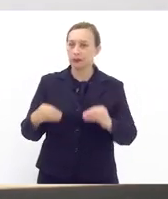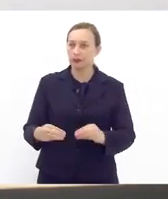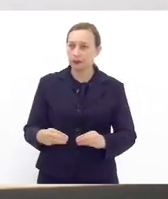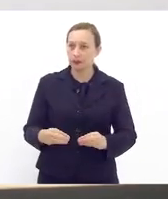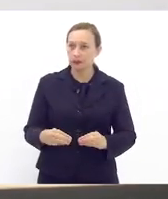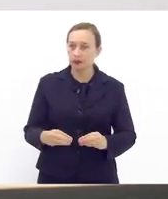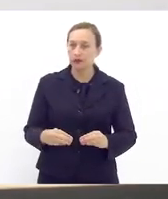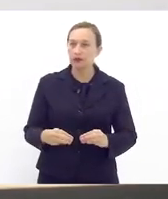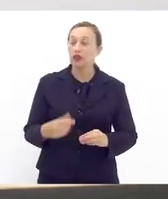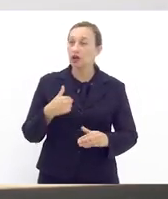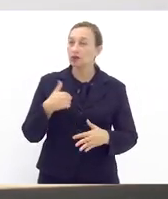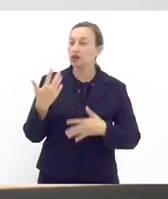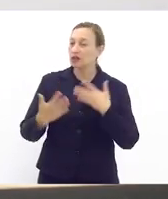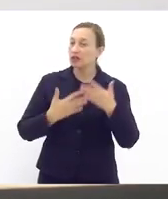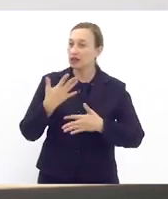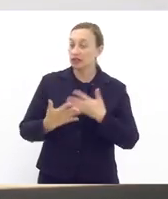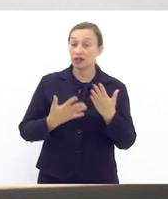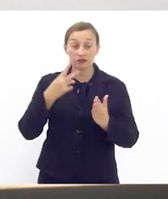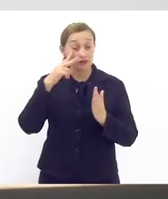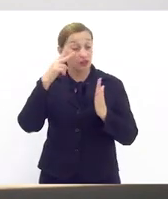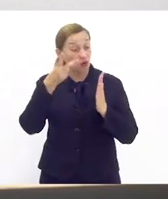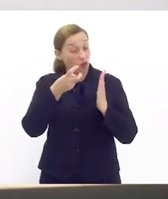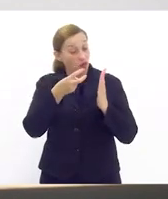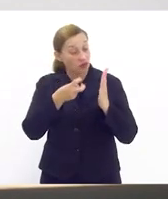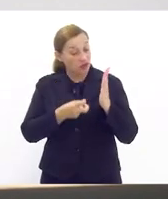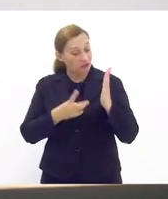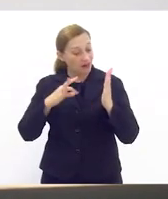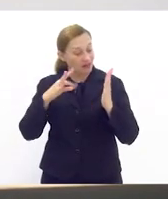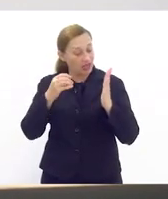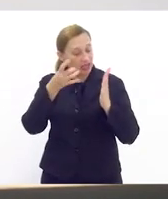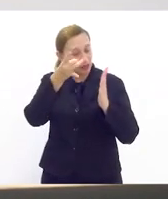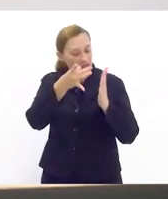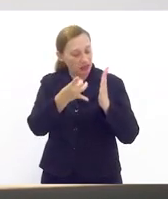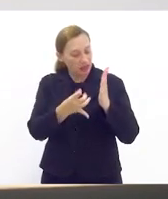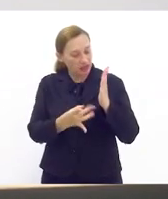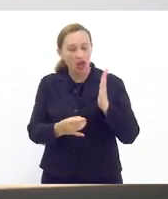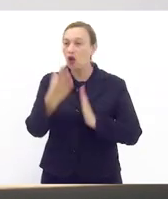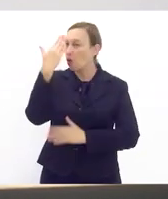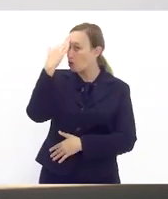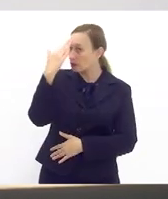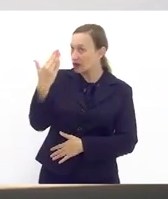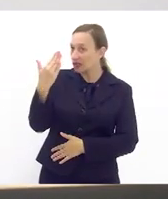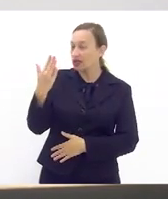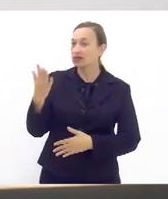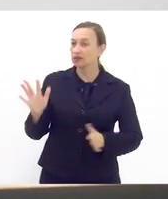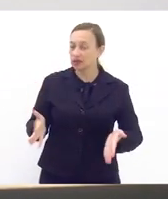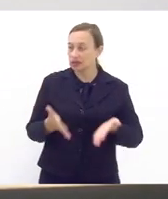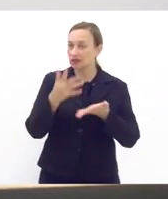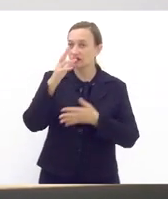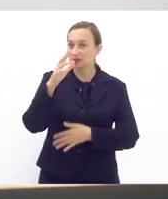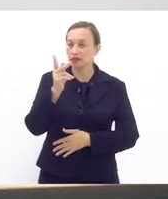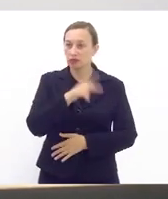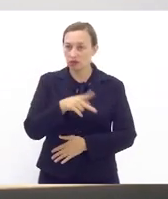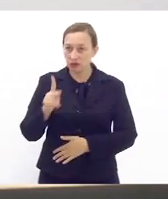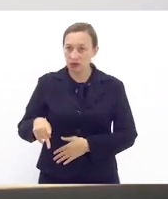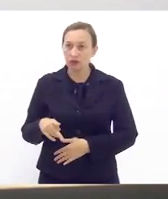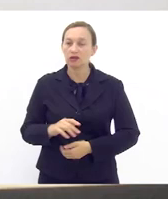ter toda alegria de leilas né nos seus mínimos detalhes então muito obrigado pela iniciativa professora